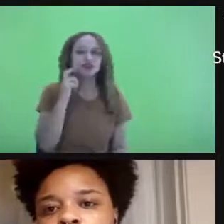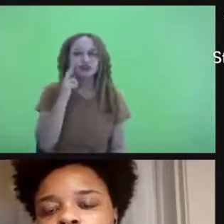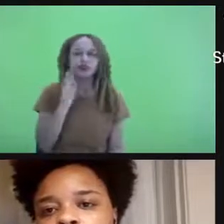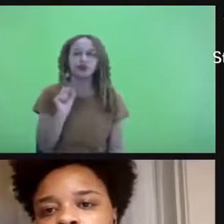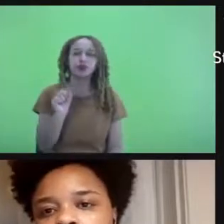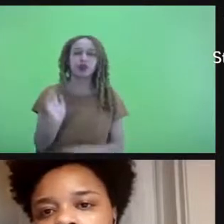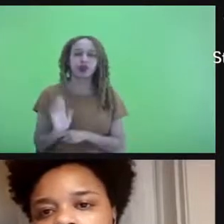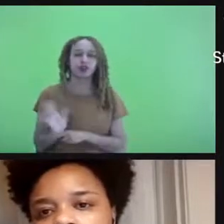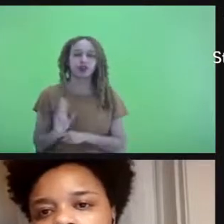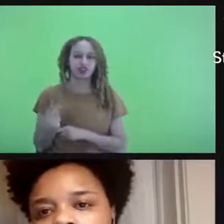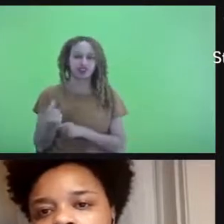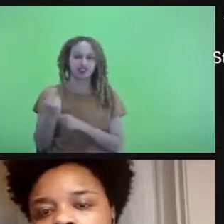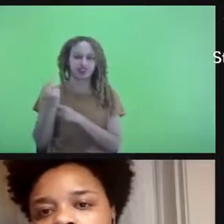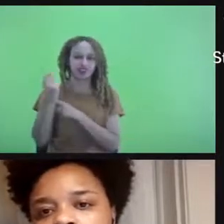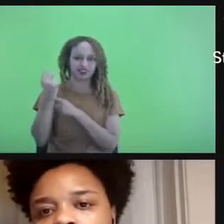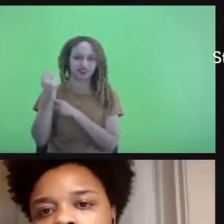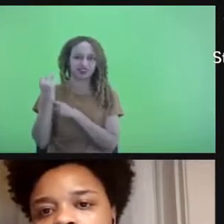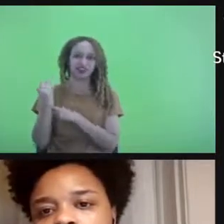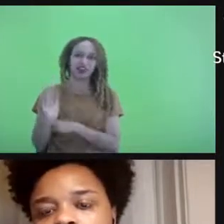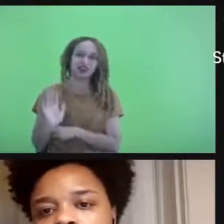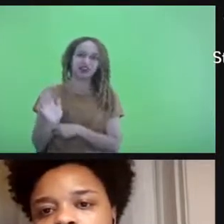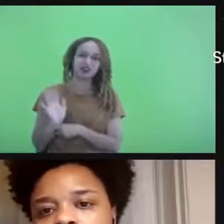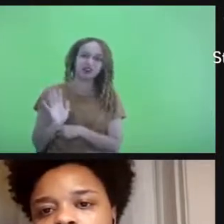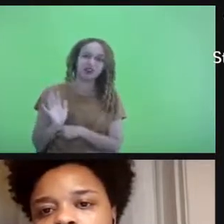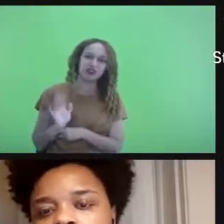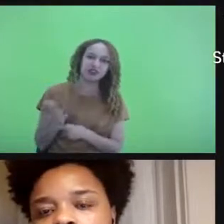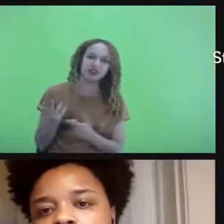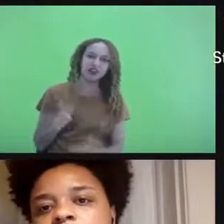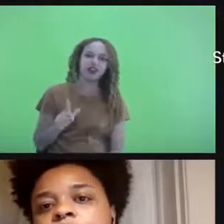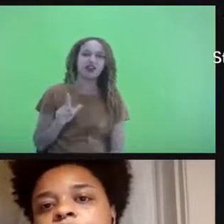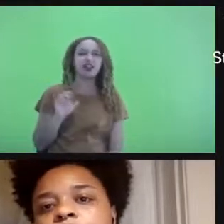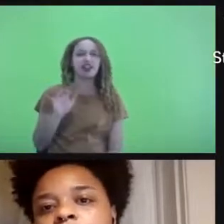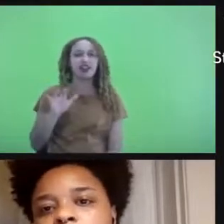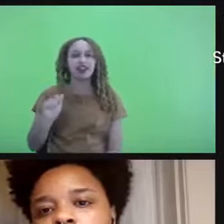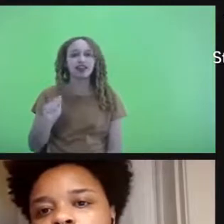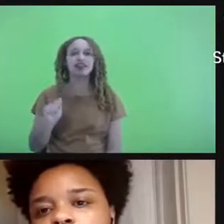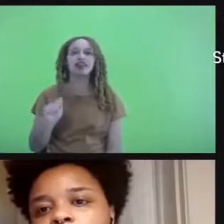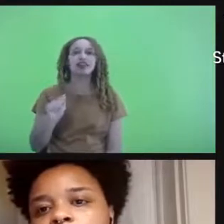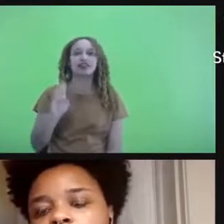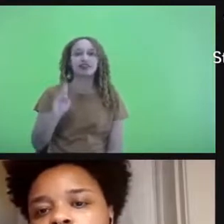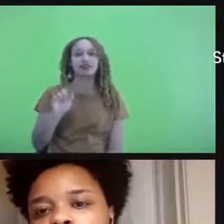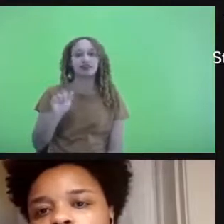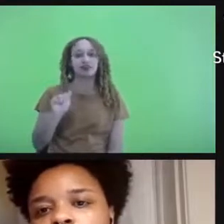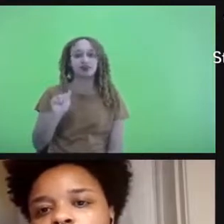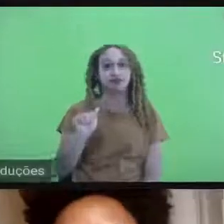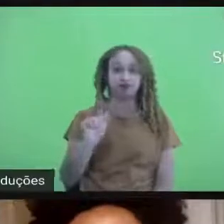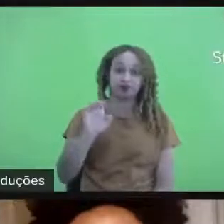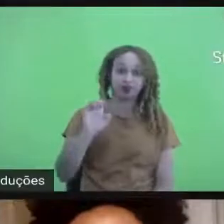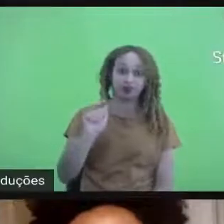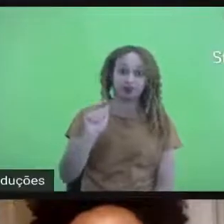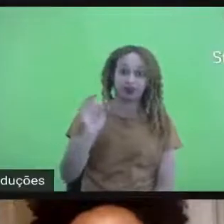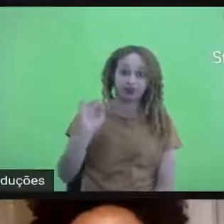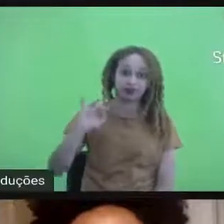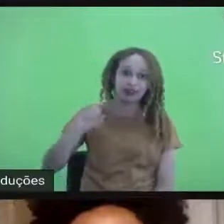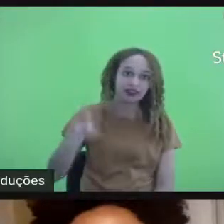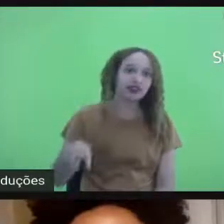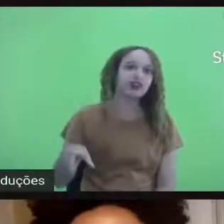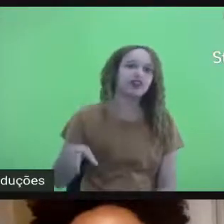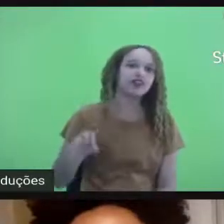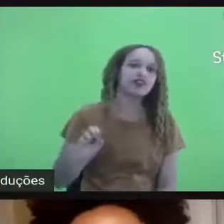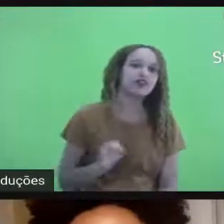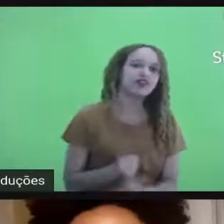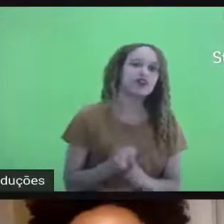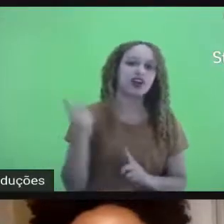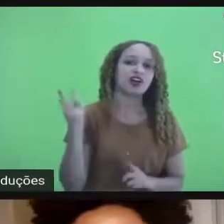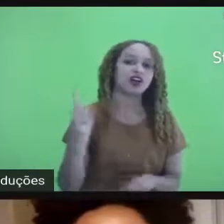eu gosto muito de ver os vídeos antigos dessa turma, de Lélia, de Beatriz, Sueli Carneiro e tal, era um momento onde